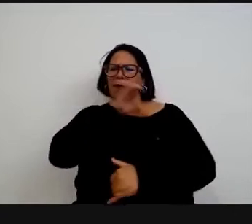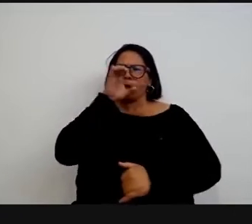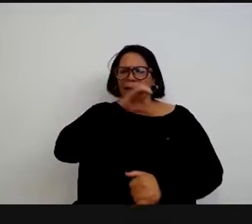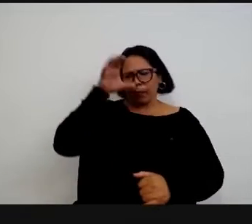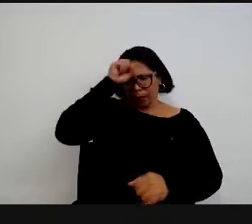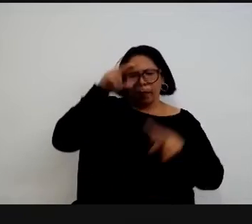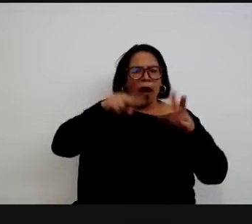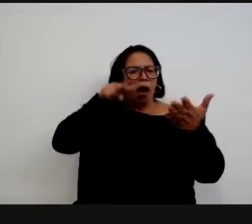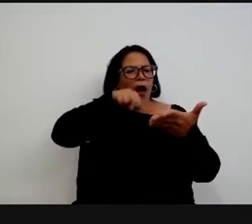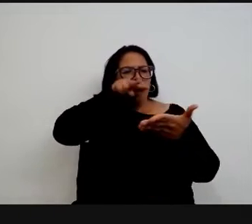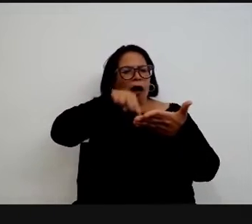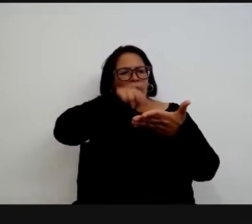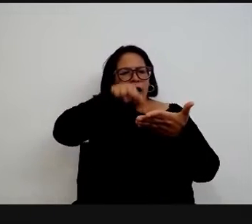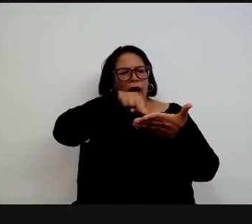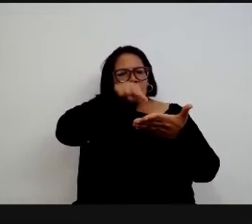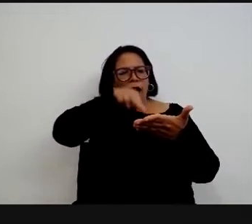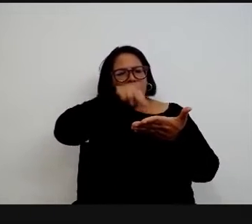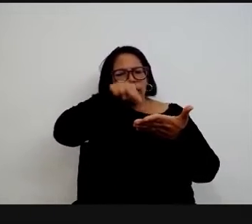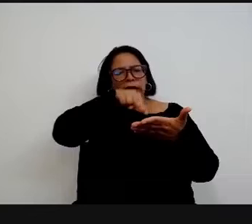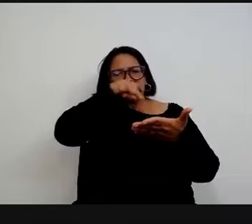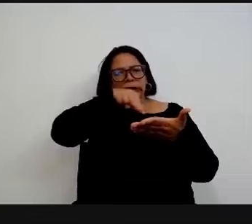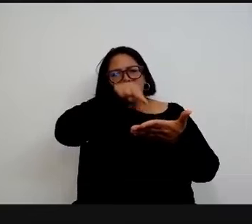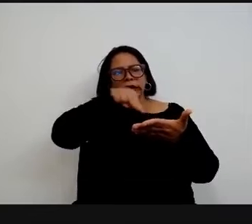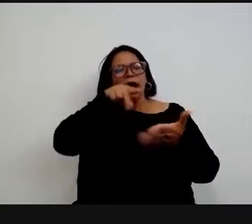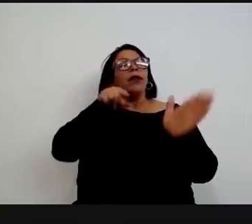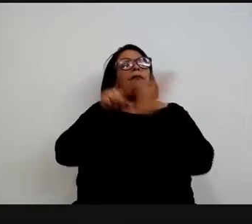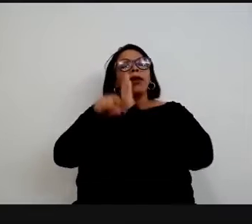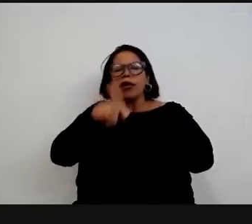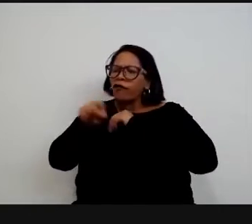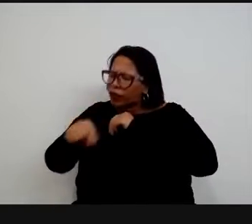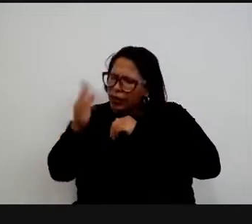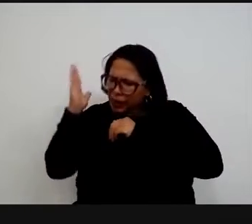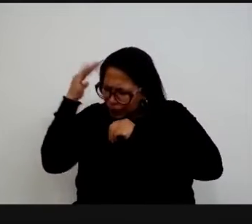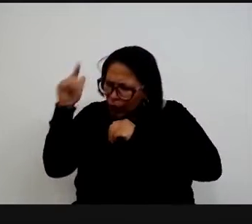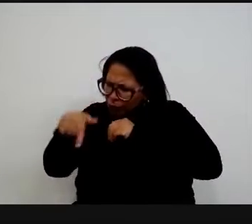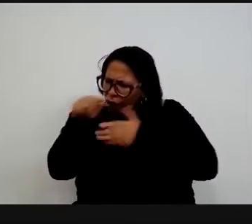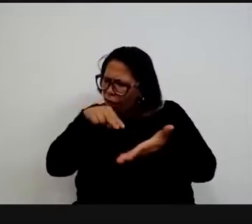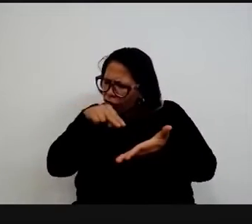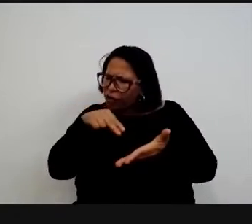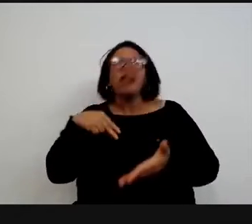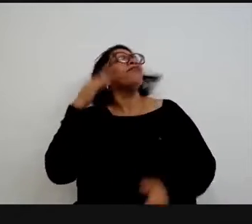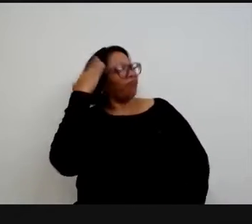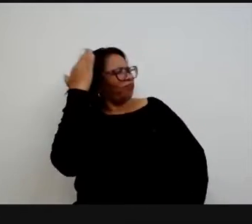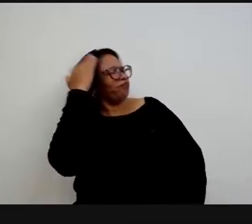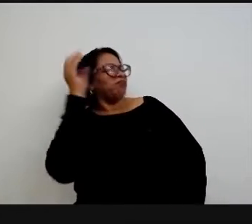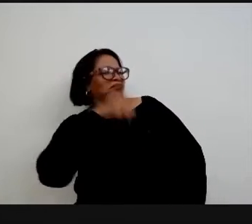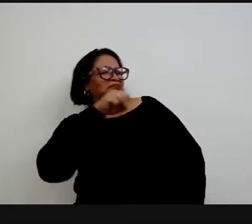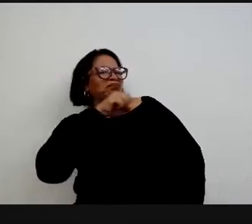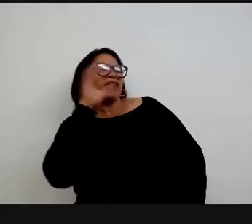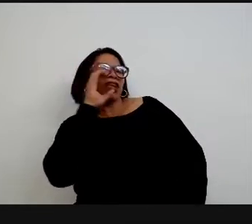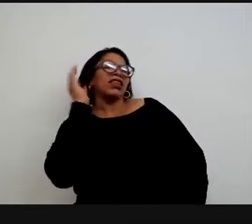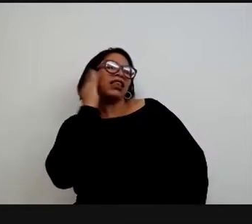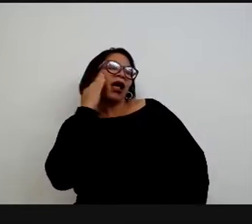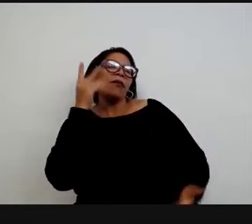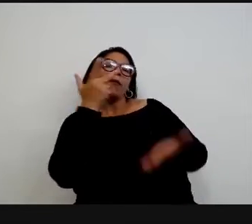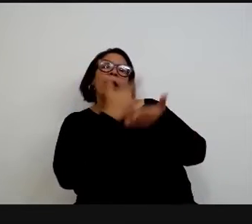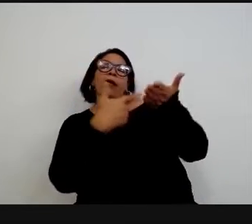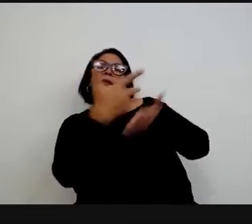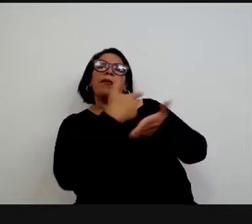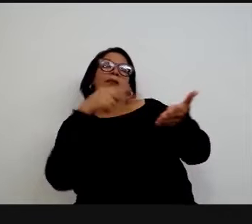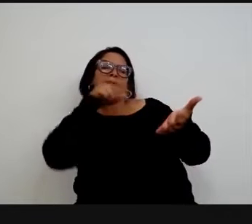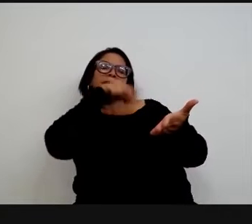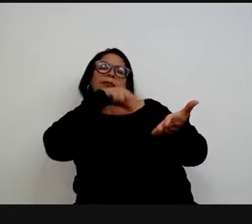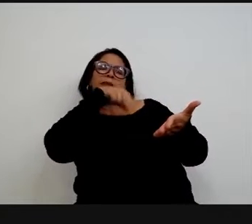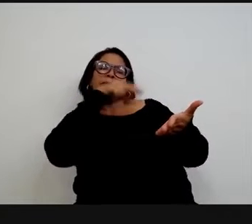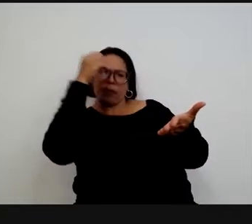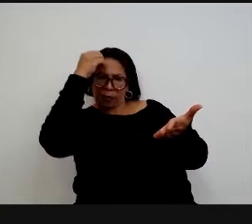não dá tempo nem de você fixar na câmera, e depois você pergunta para eles te contam o que eles estão vendo. Quer dizer, uma outra maneira de lidar com a imagem, de lidar